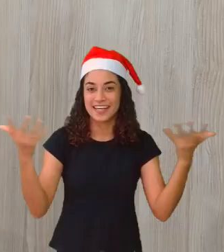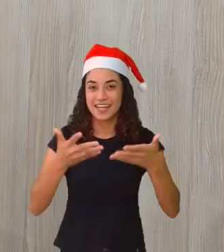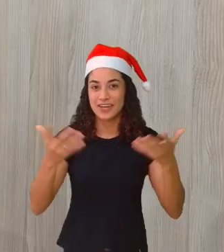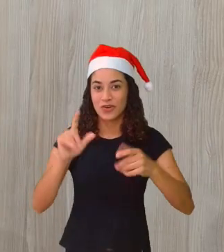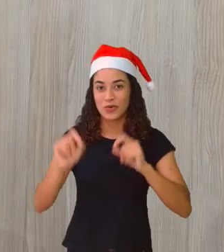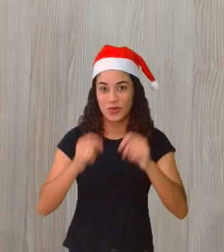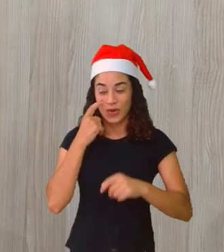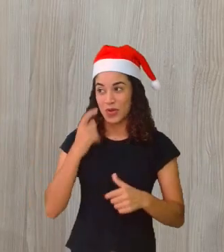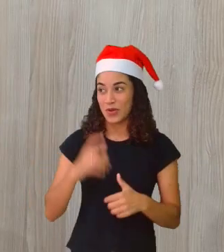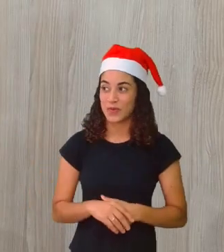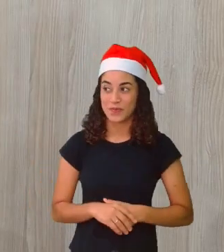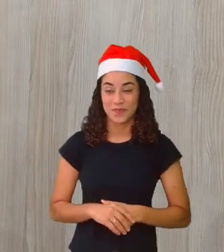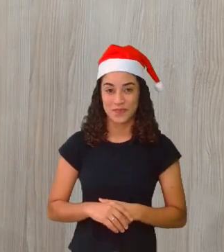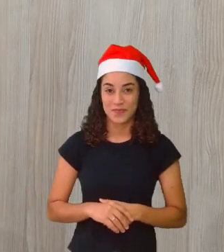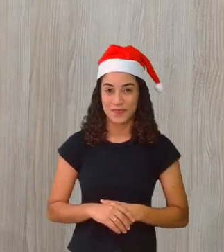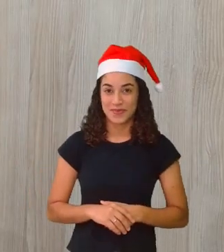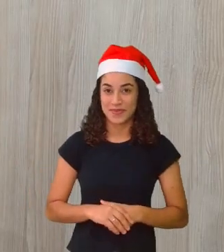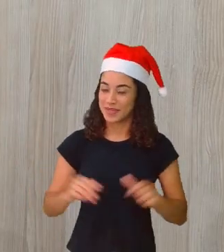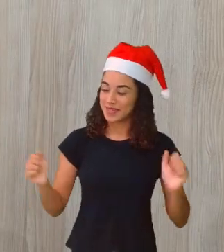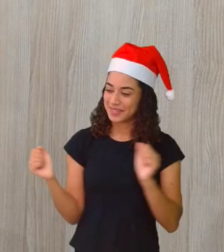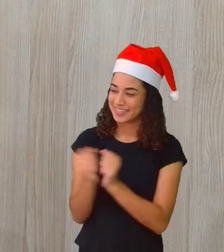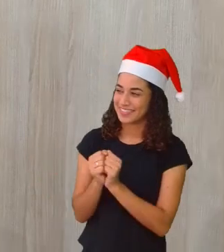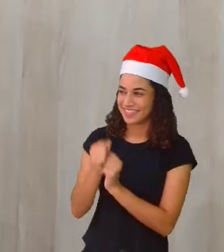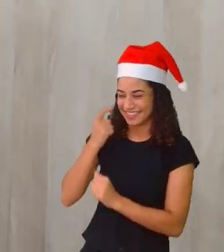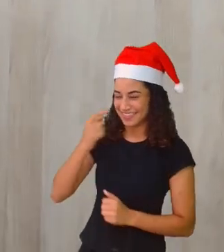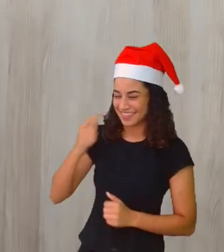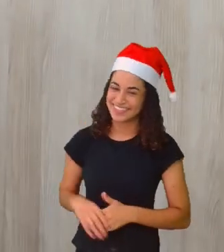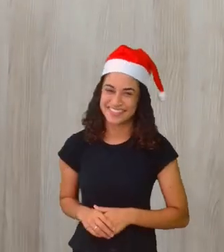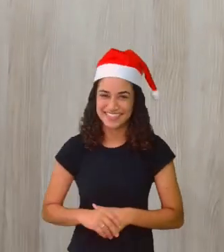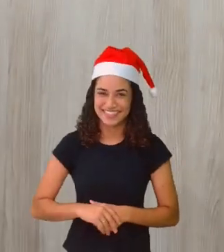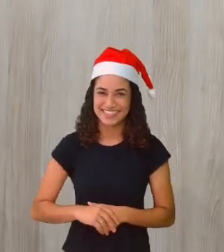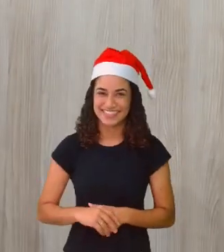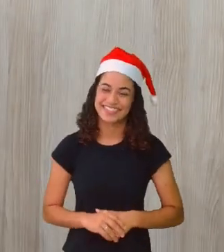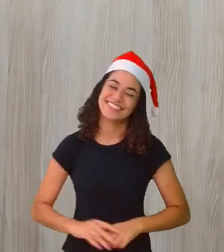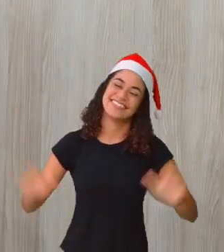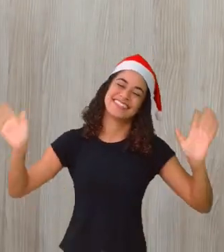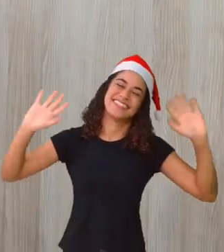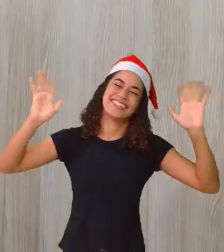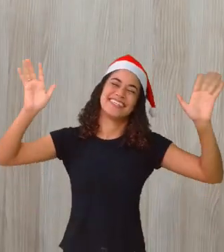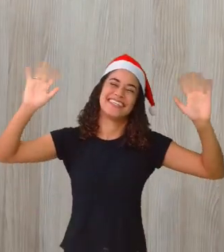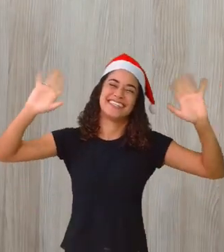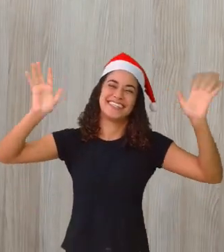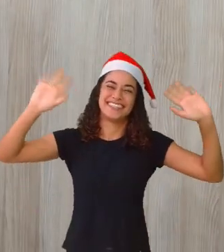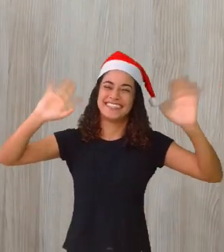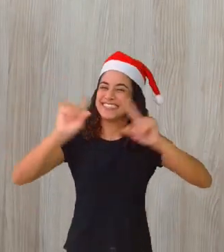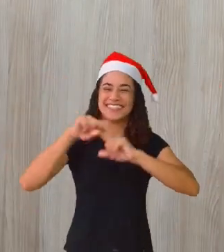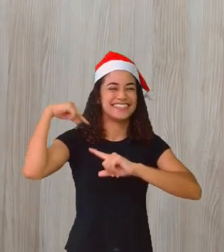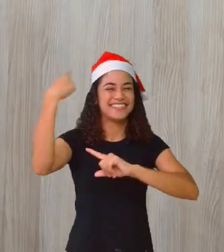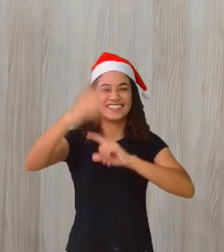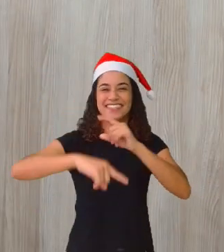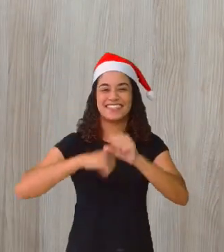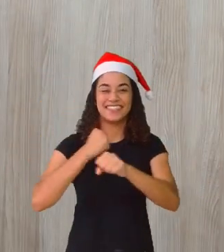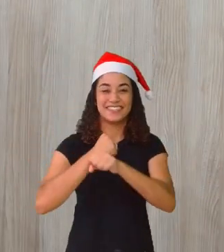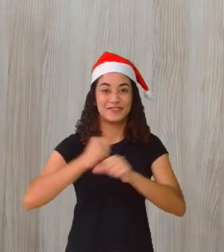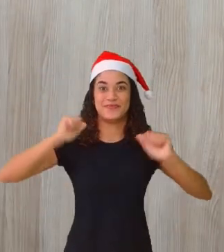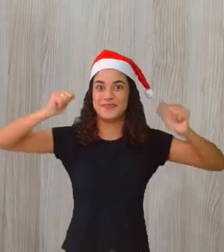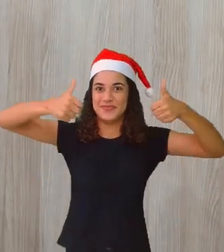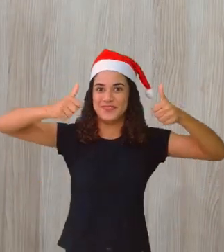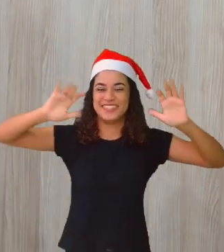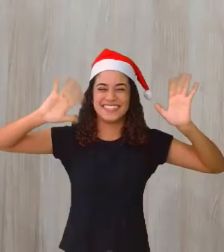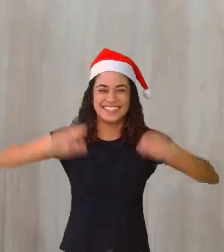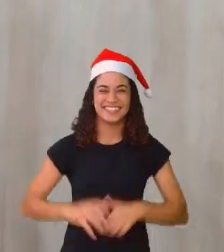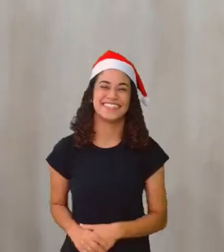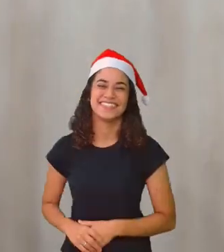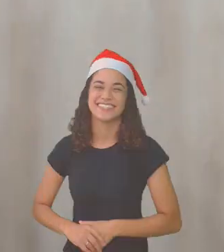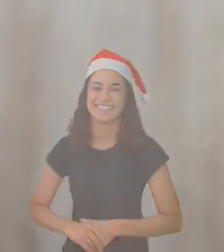aqui. Vou ficar aqui junto com a professora Vanessa. Gente, tchau. Até o próximo ano.